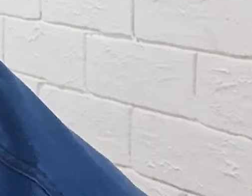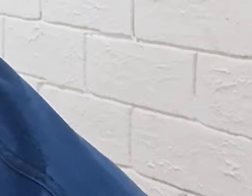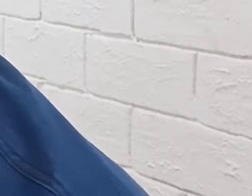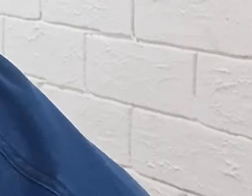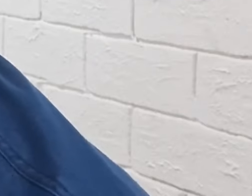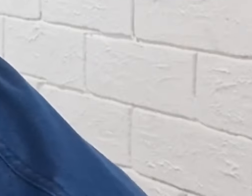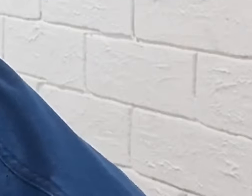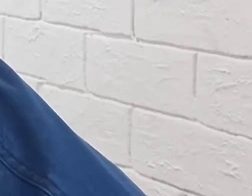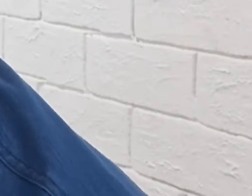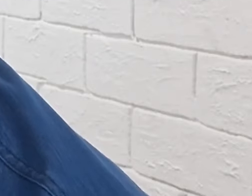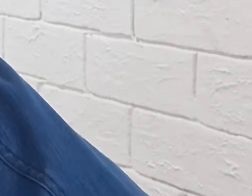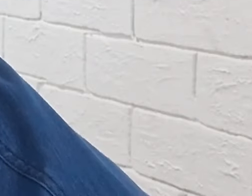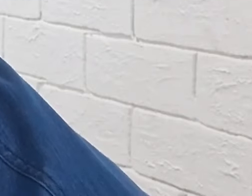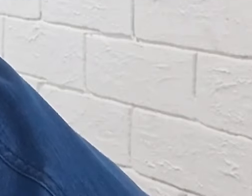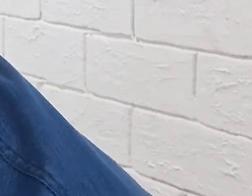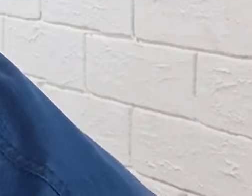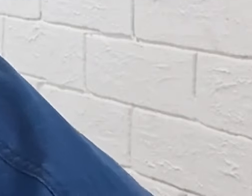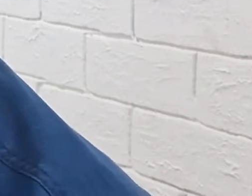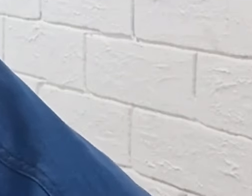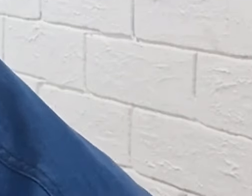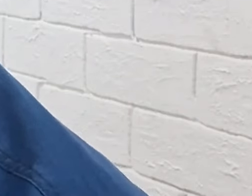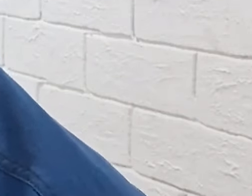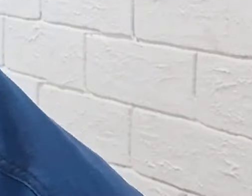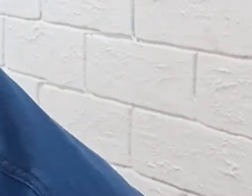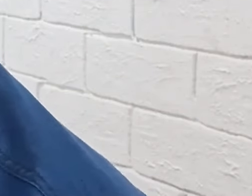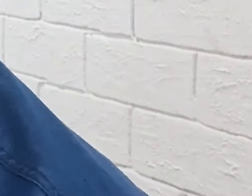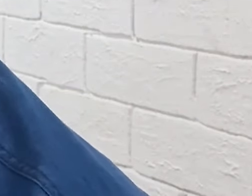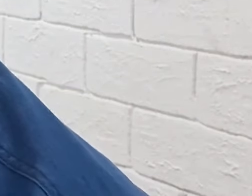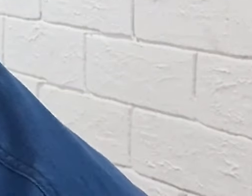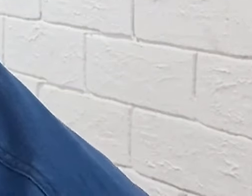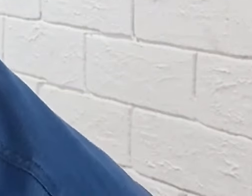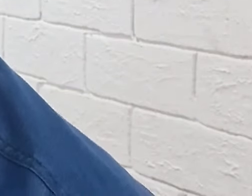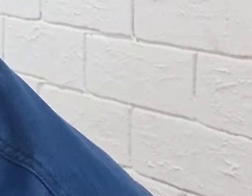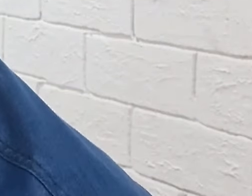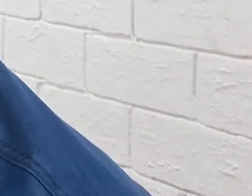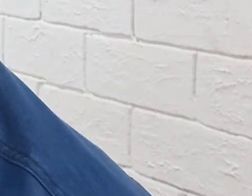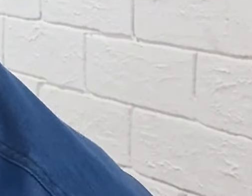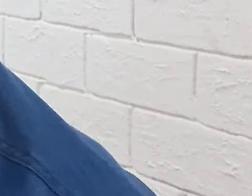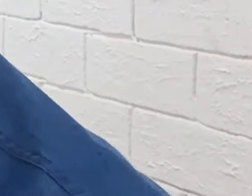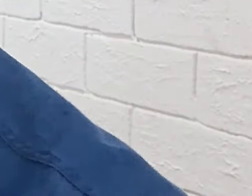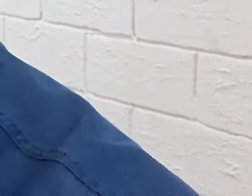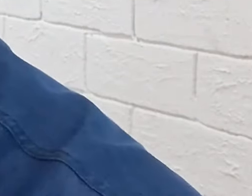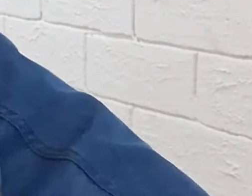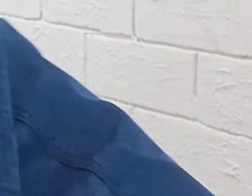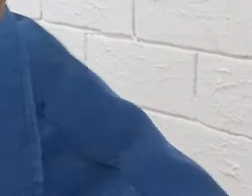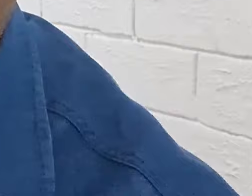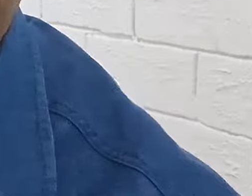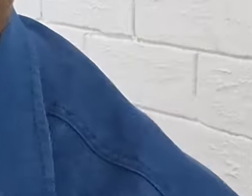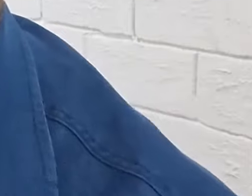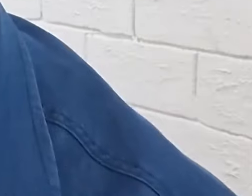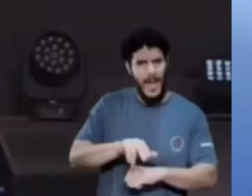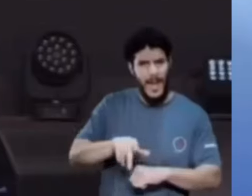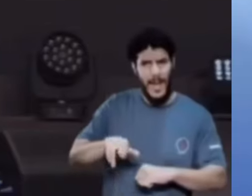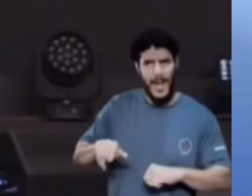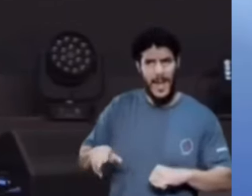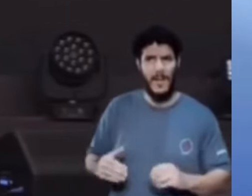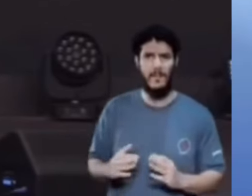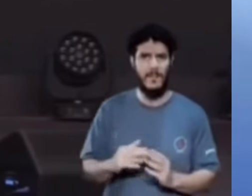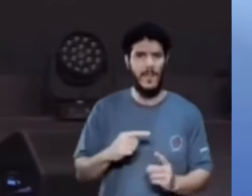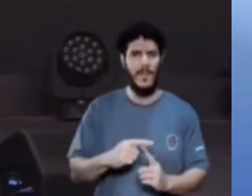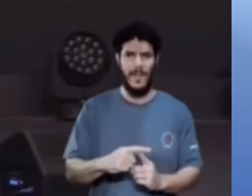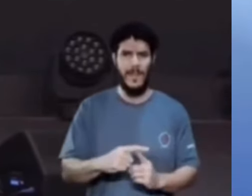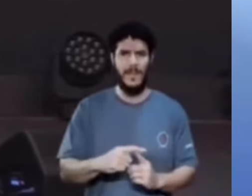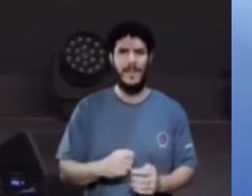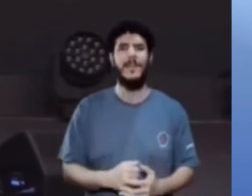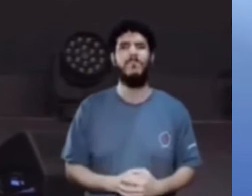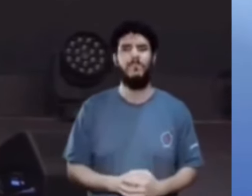está pintando as igrejas com paredes pretas. E o pastor Silas Malafaia, ele vai falar sobre isso aí. Dá uma olhada aí, ó. Muita gente